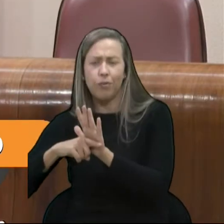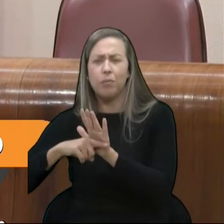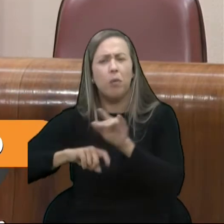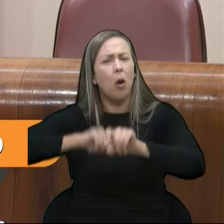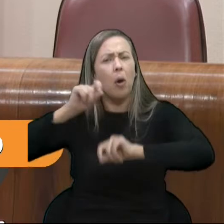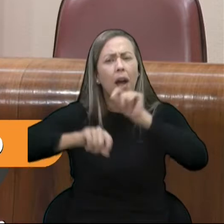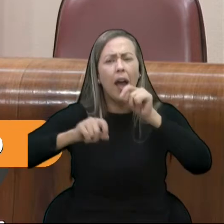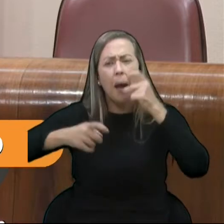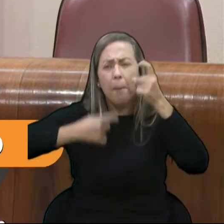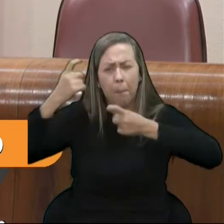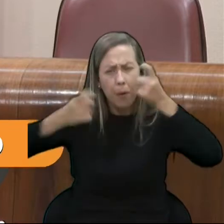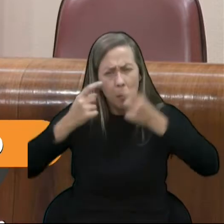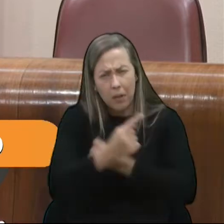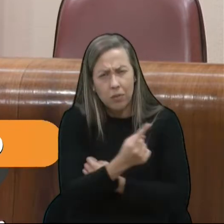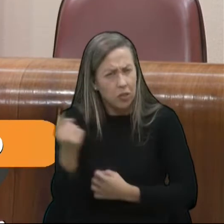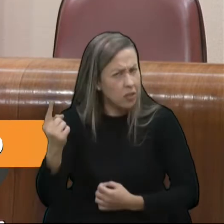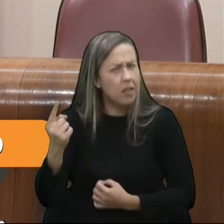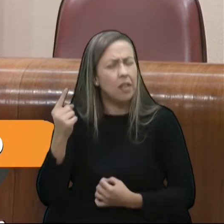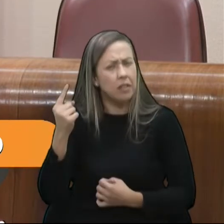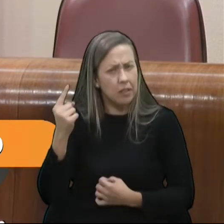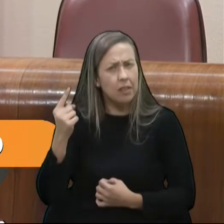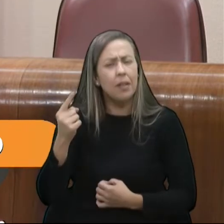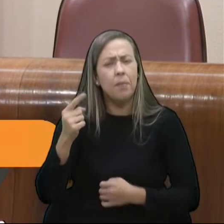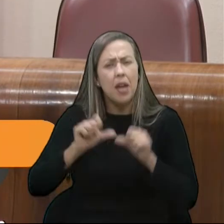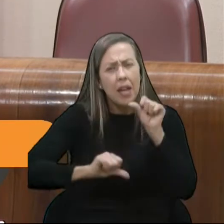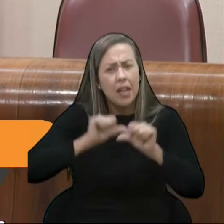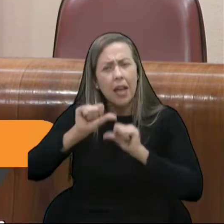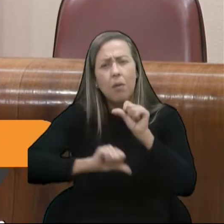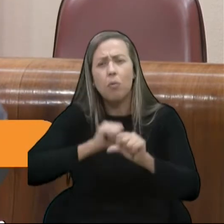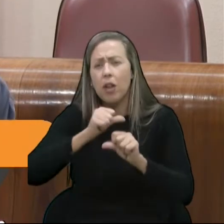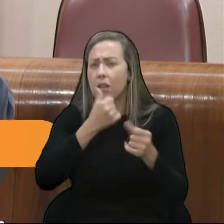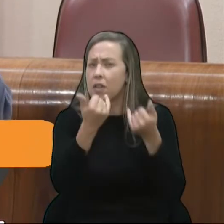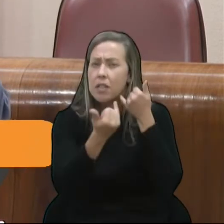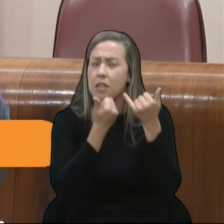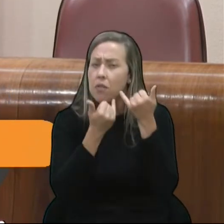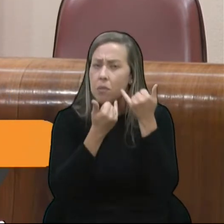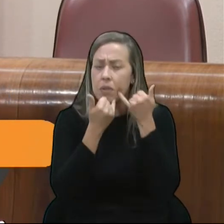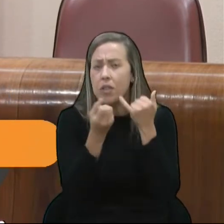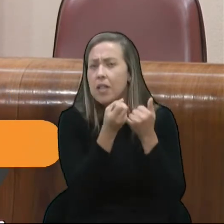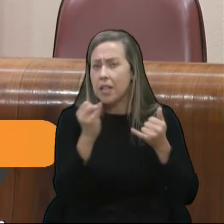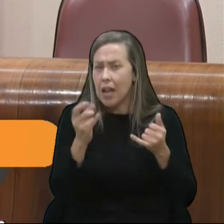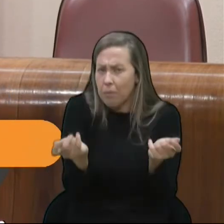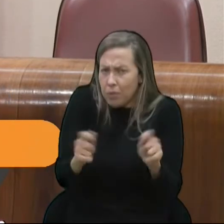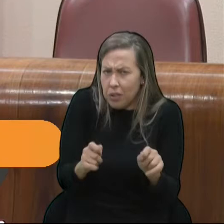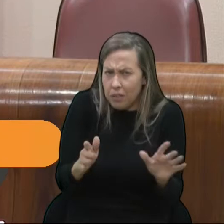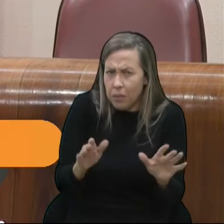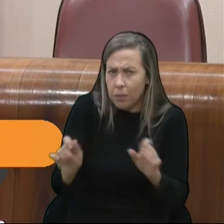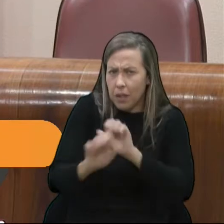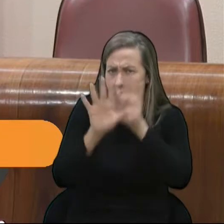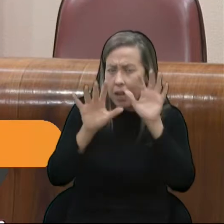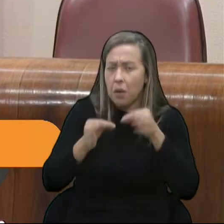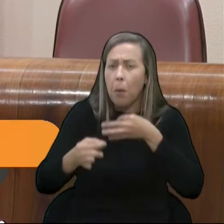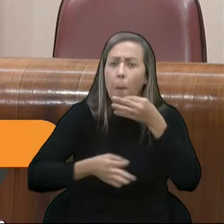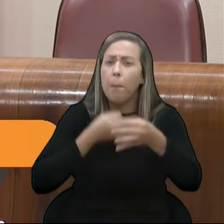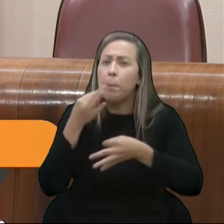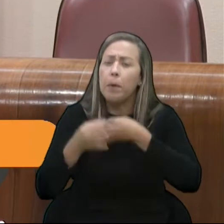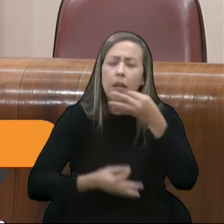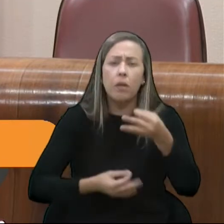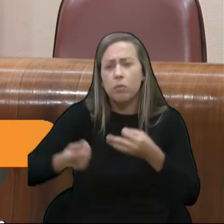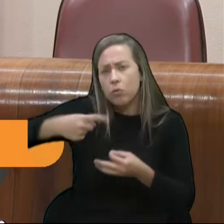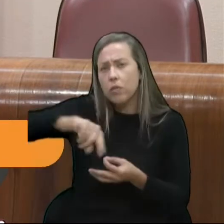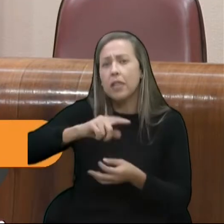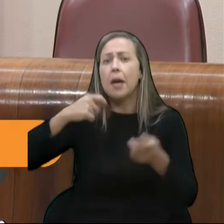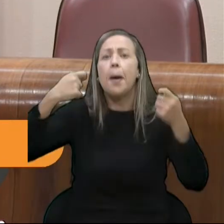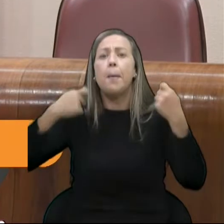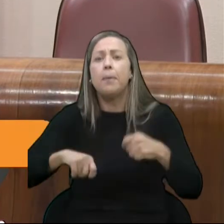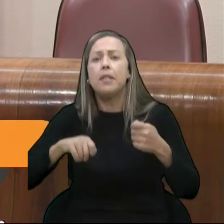tem preocupado e tem alterado as informações, se a gente pode colocar assim, do ponto de vista de que é